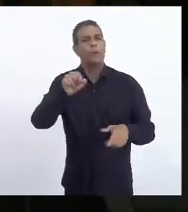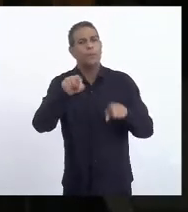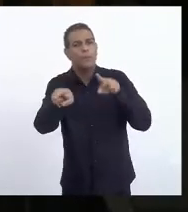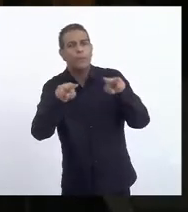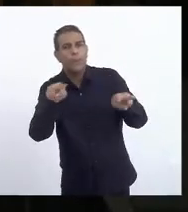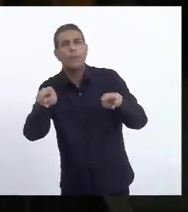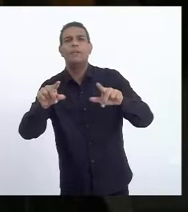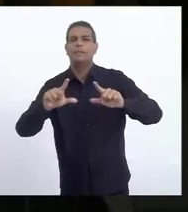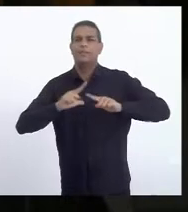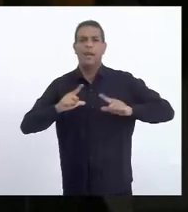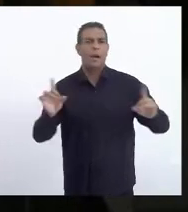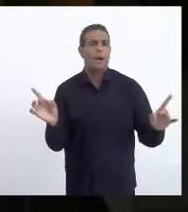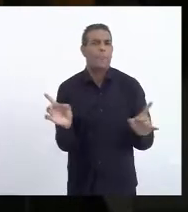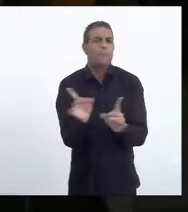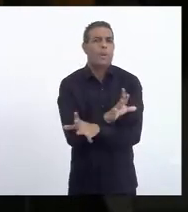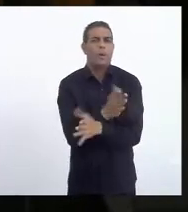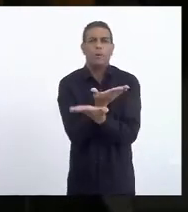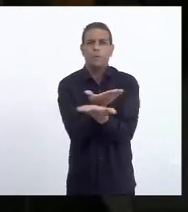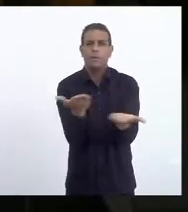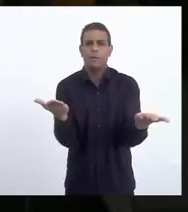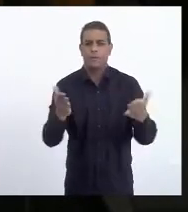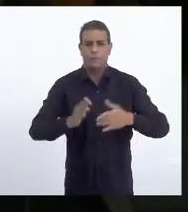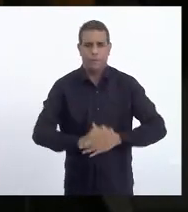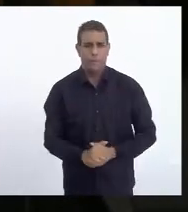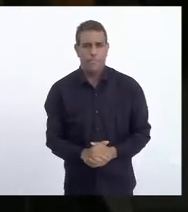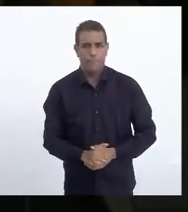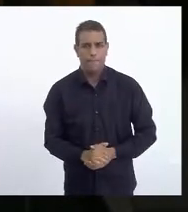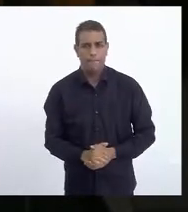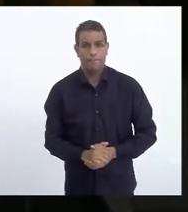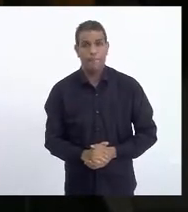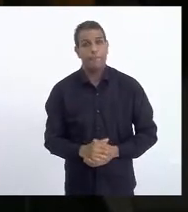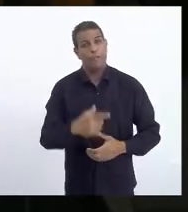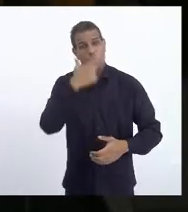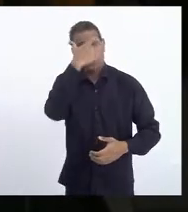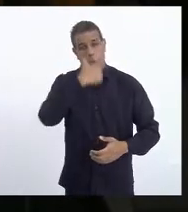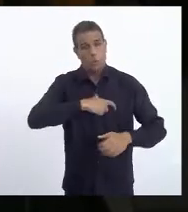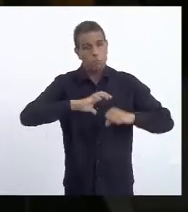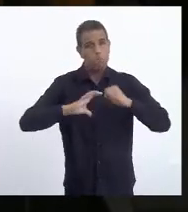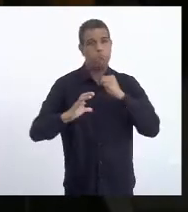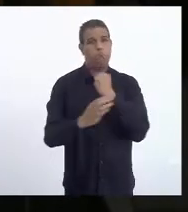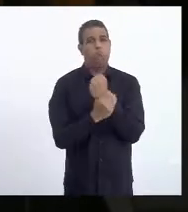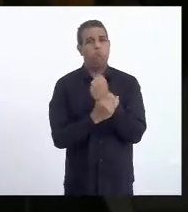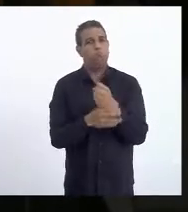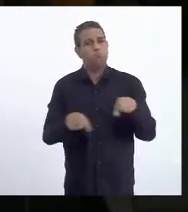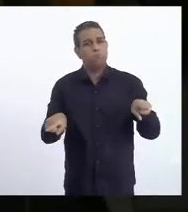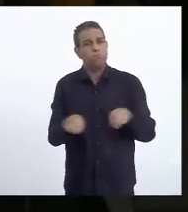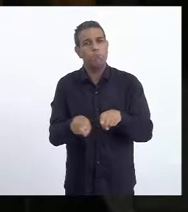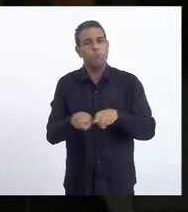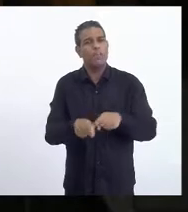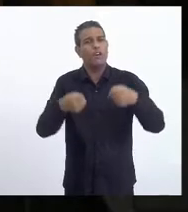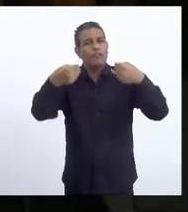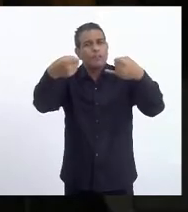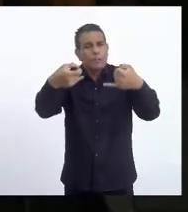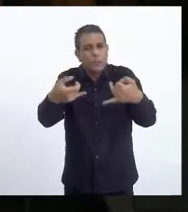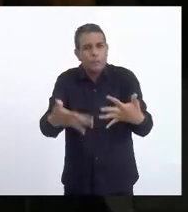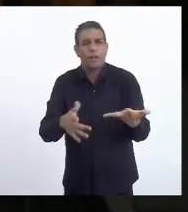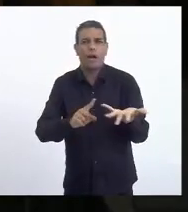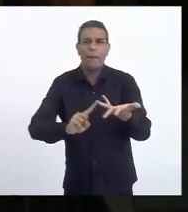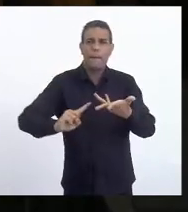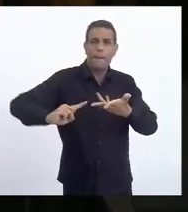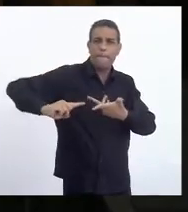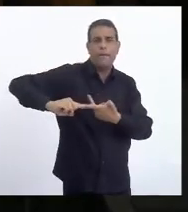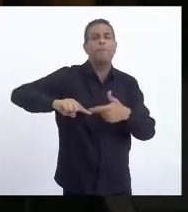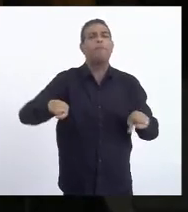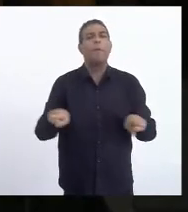você tem o exame preventivo eu não fiz questão de falar esse esse tema